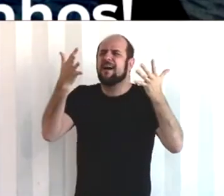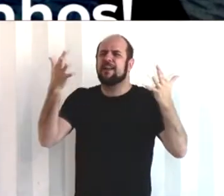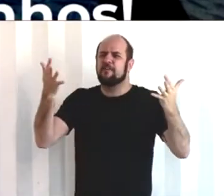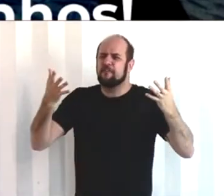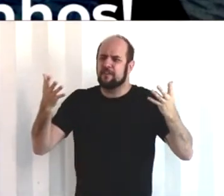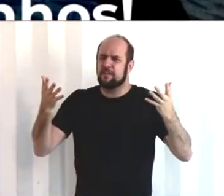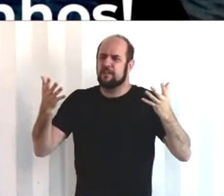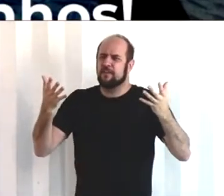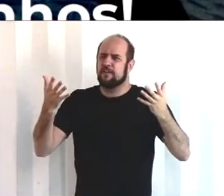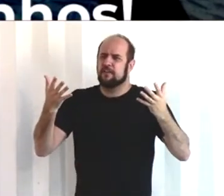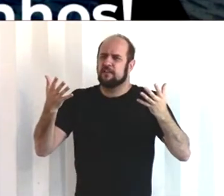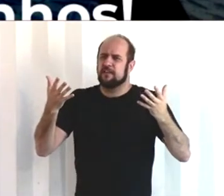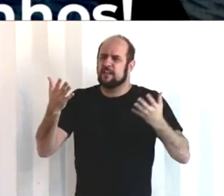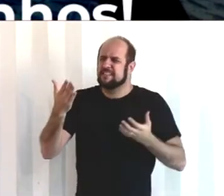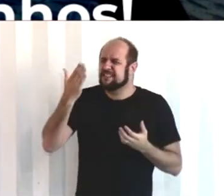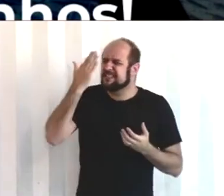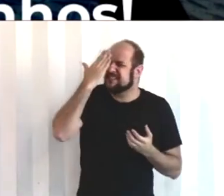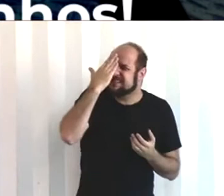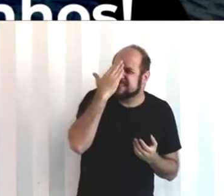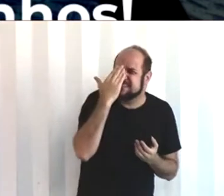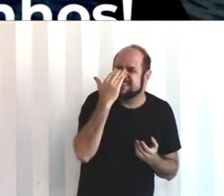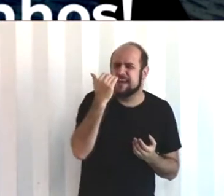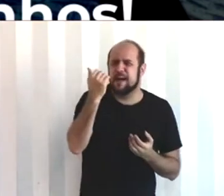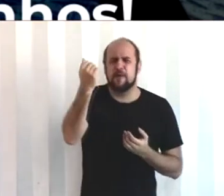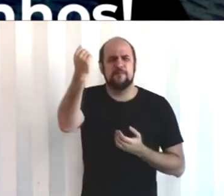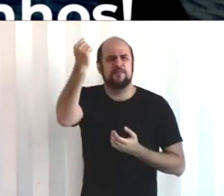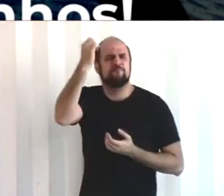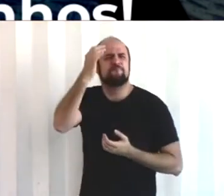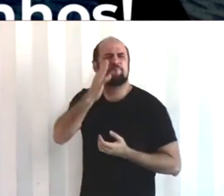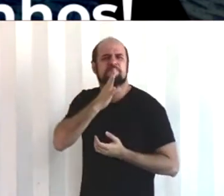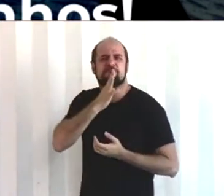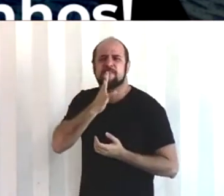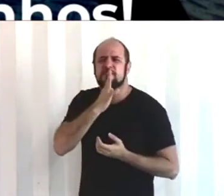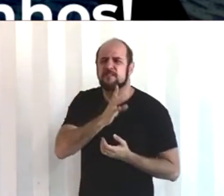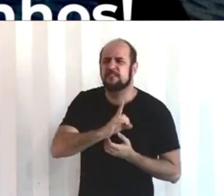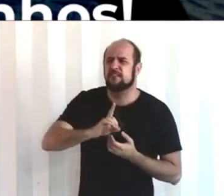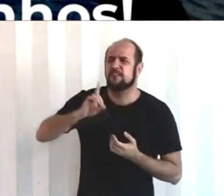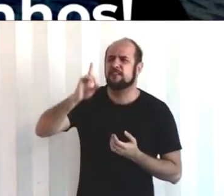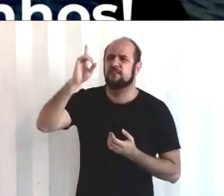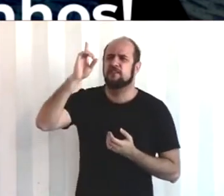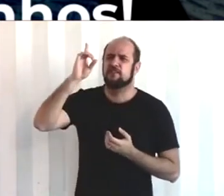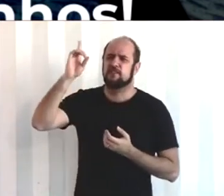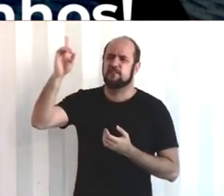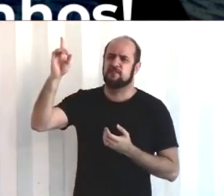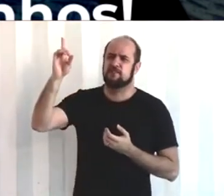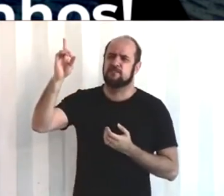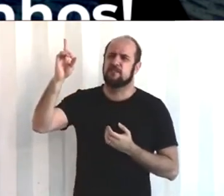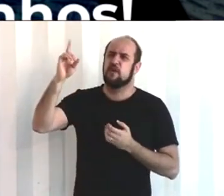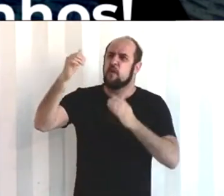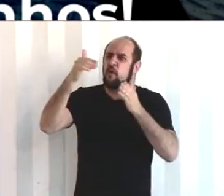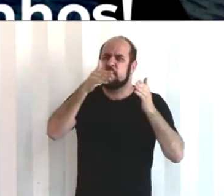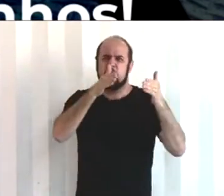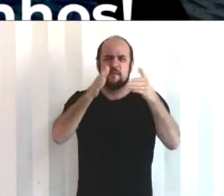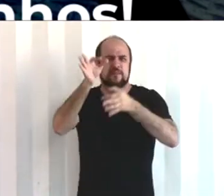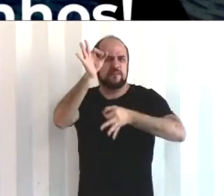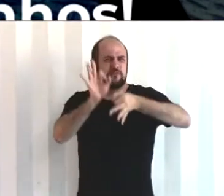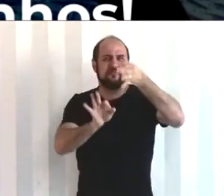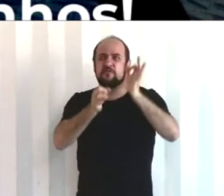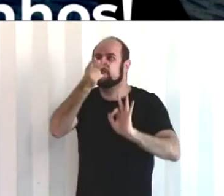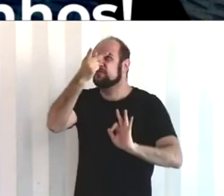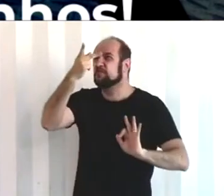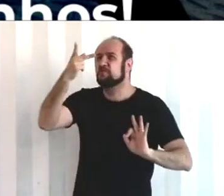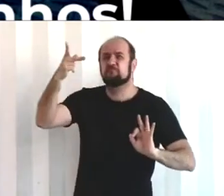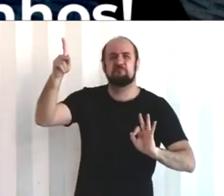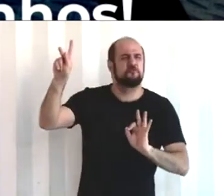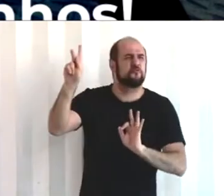riqueza, tanto da sabedoria como do conhecimento de Deus! Quão insondáveis